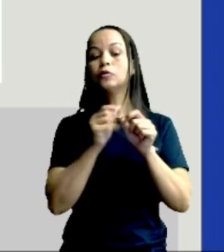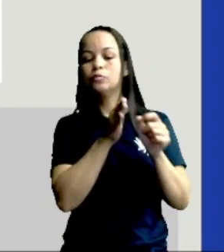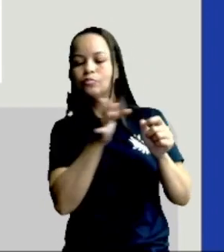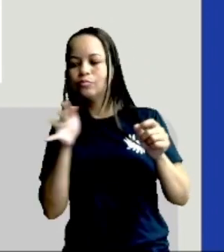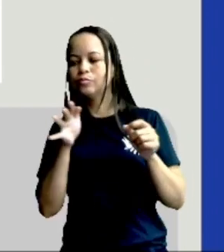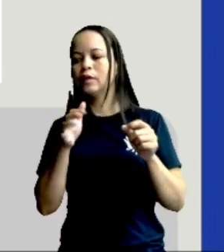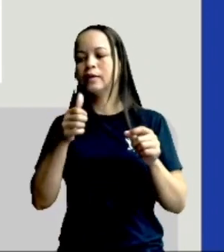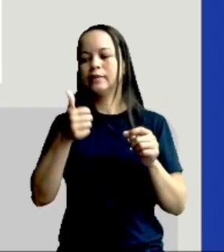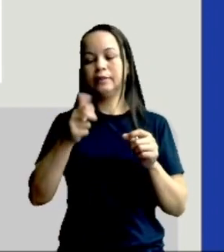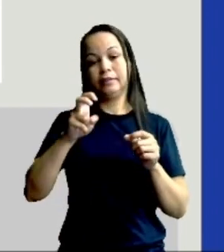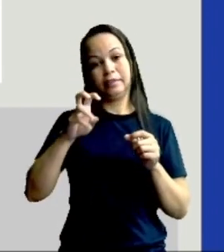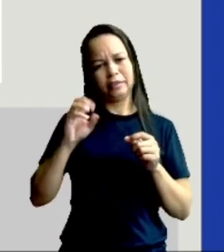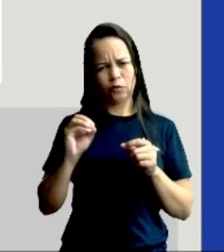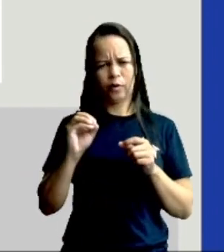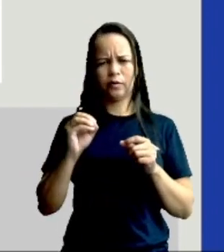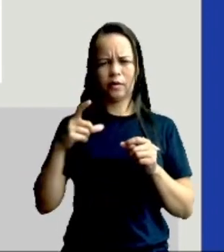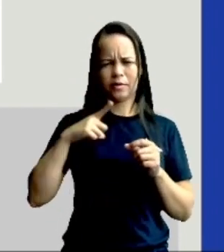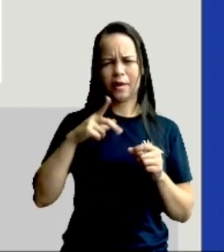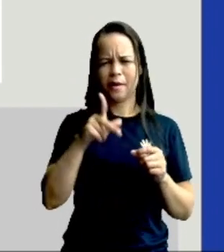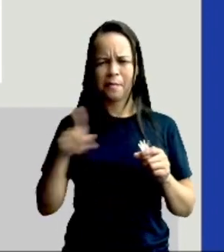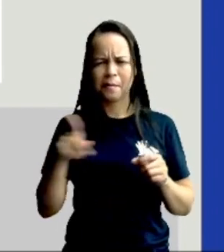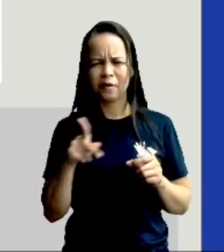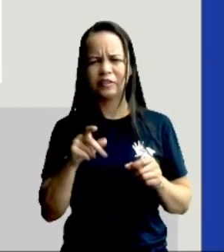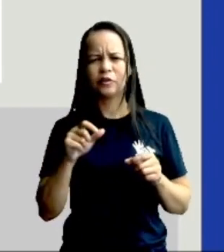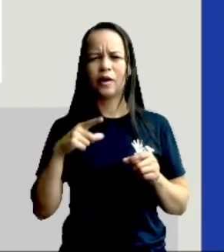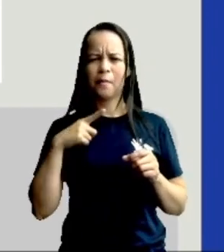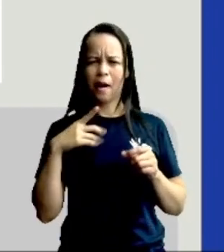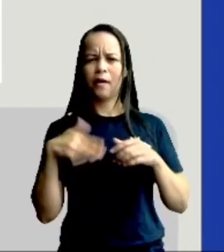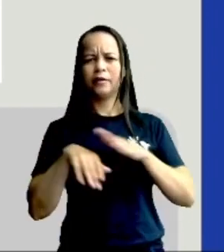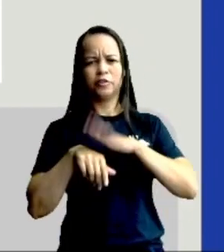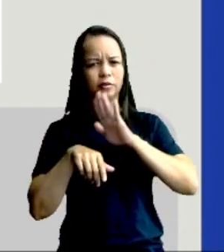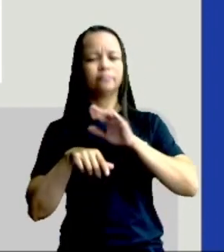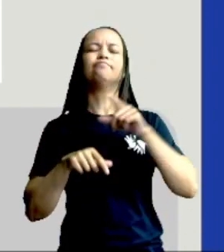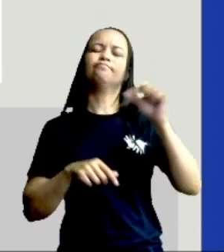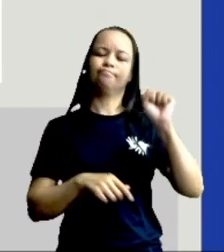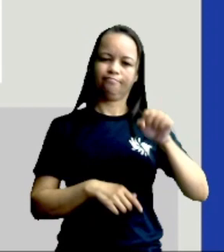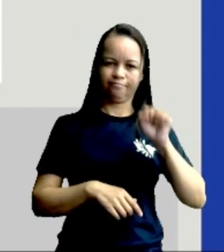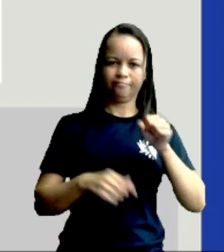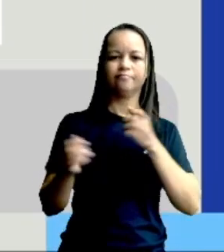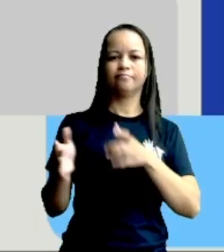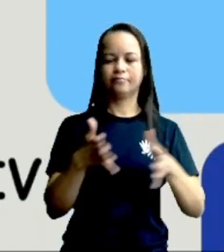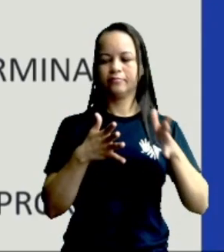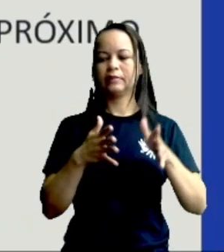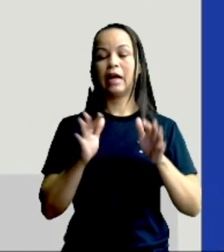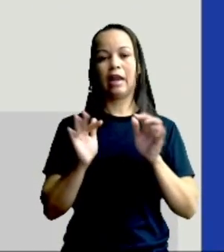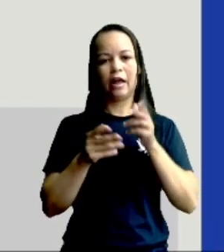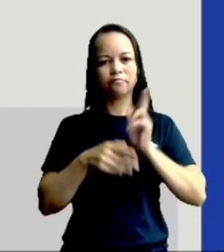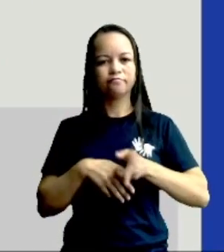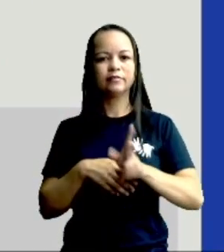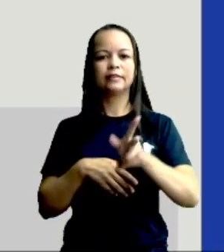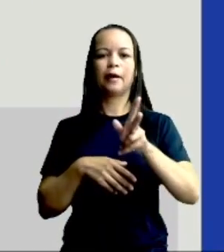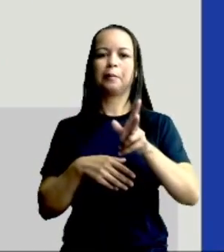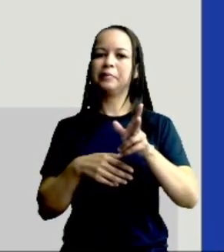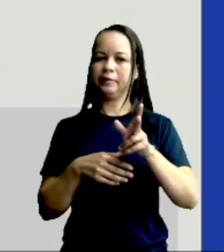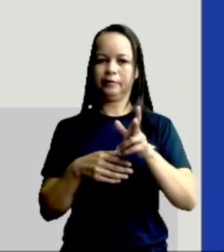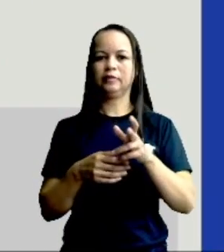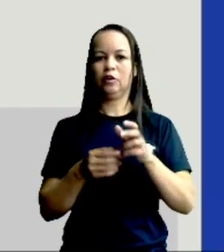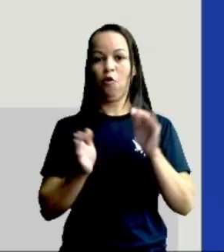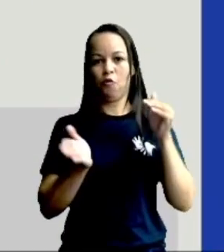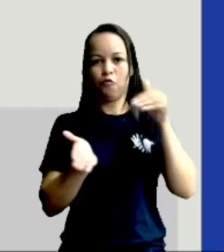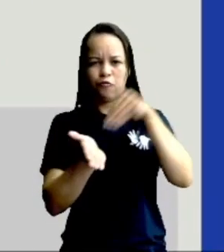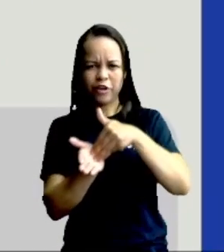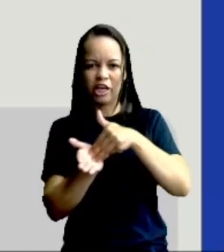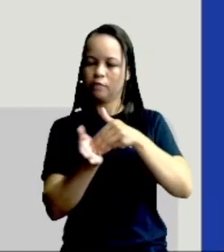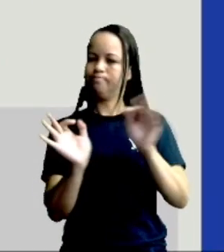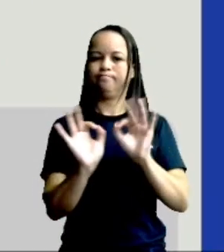mais, professora? Tem, porque é uma sequência infinita, tá bom? Então se liga que sequência, ela sempre vai ter